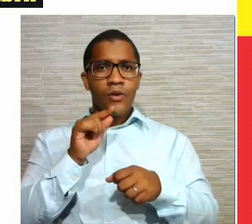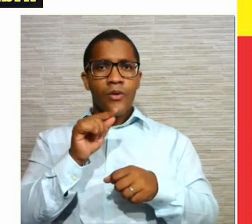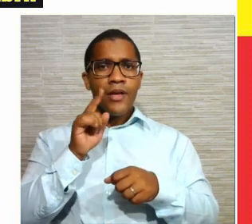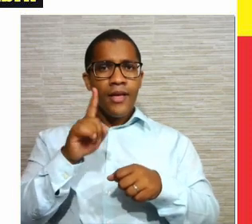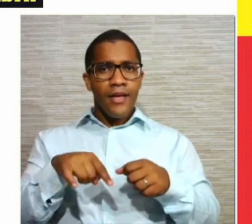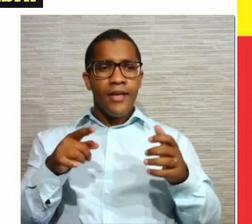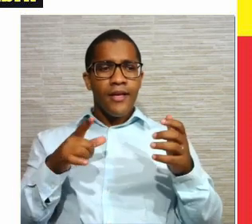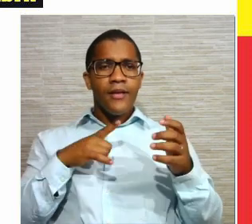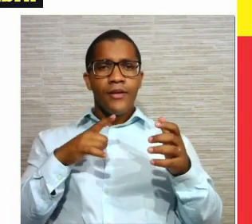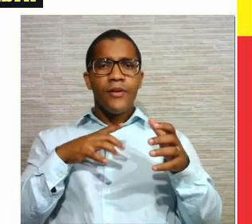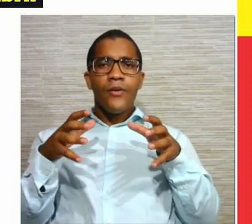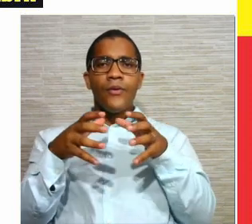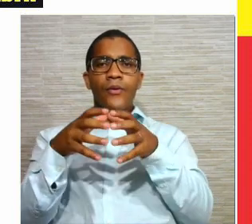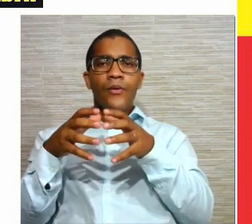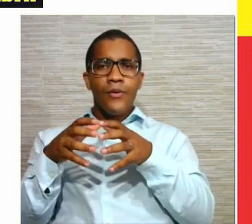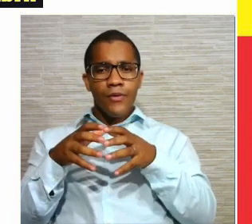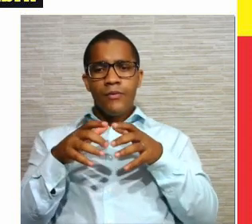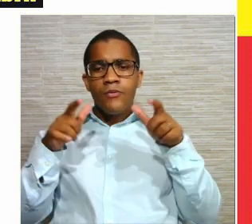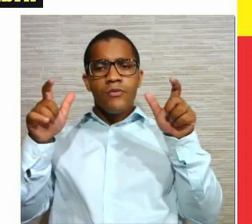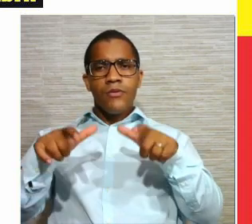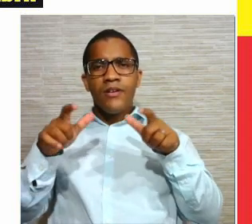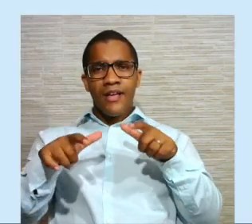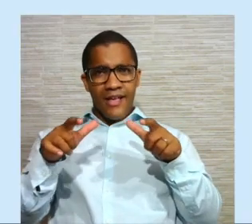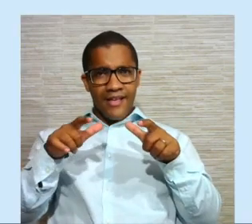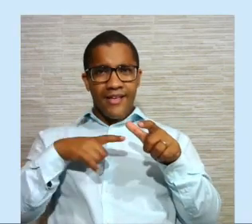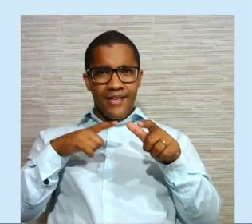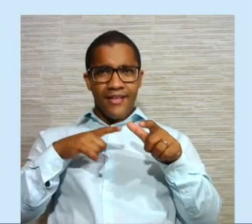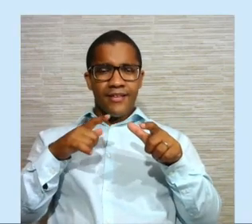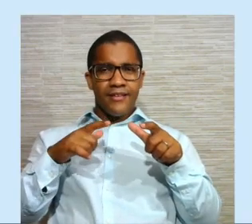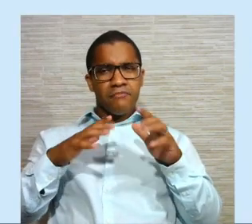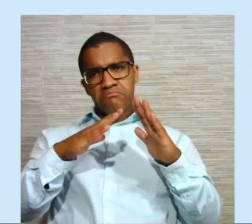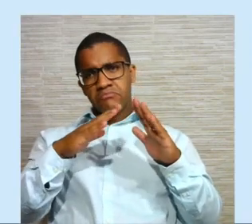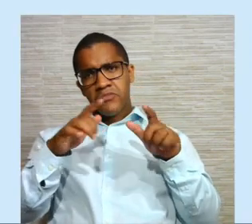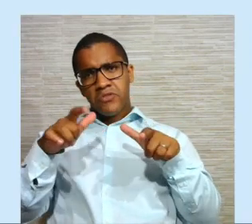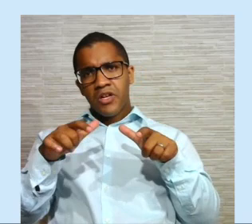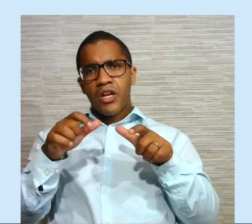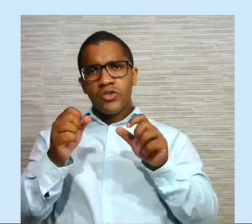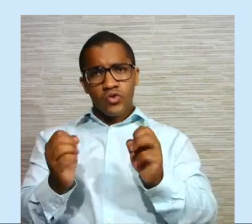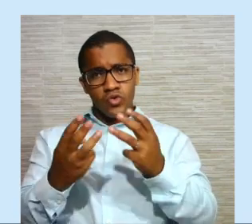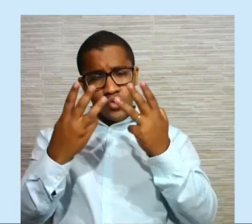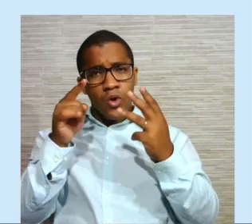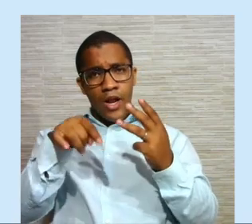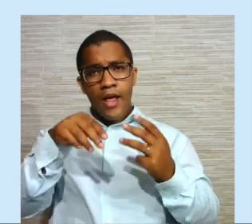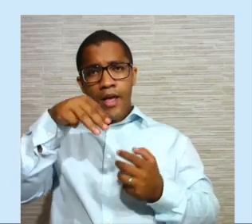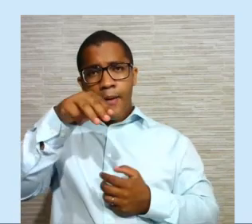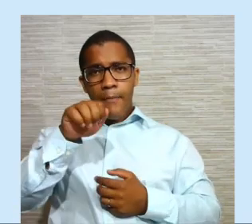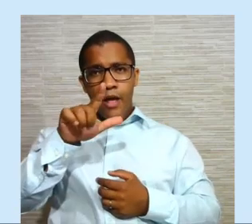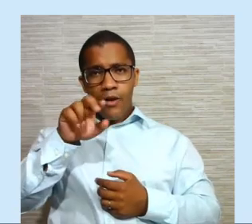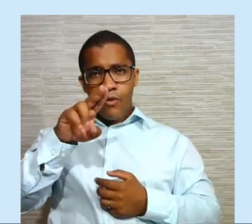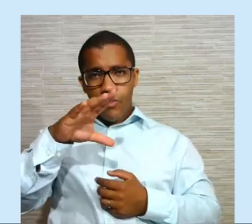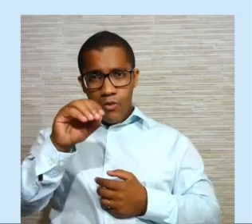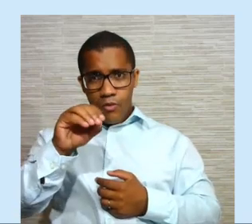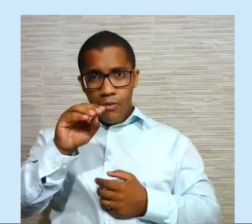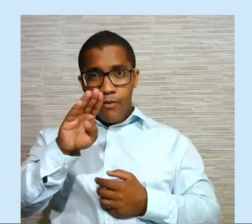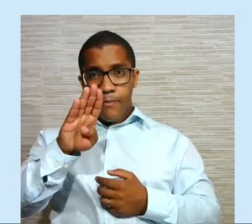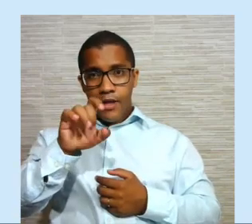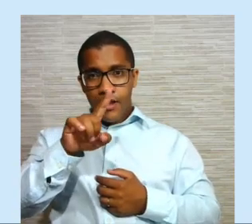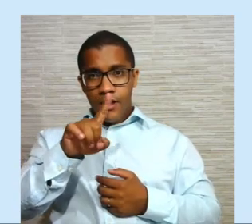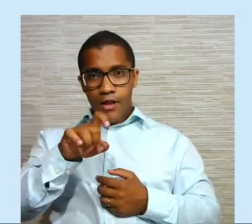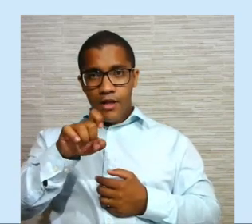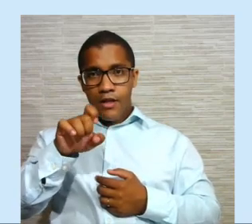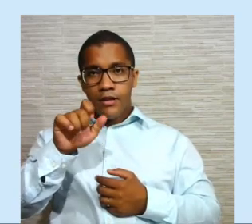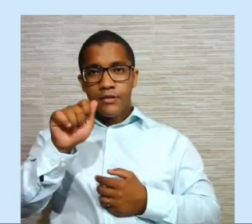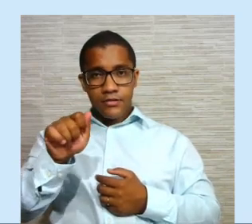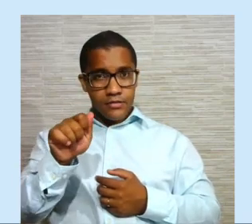extinto Maluco Beleza. Maluco Beleza era um espaço de shows que foi palco de grandes shows no